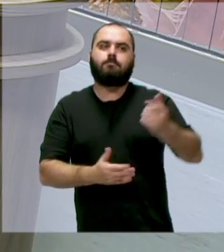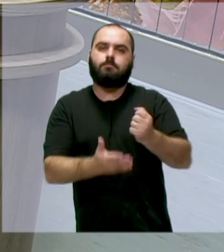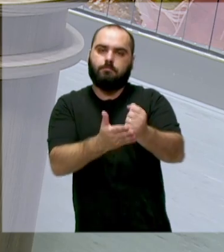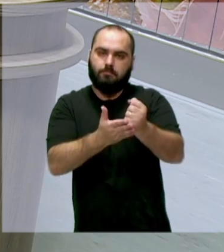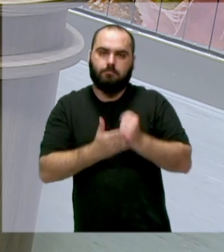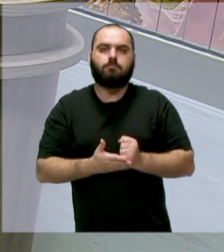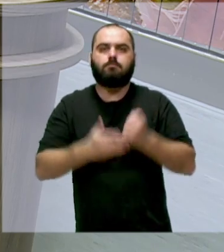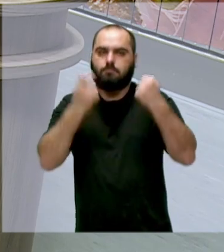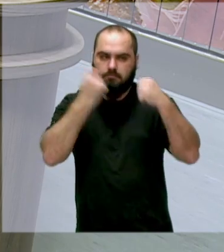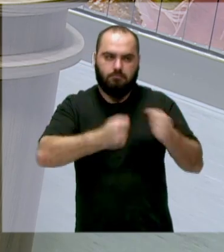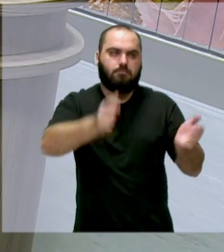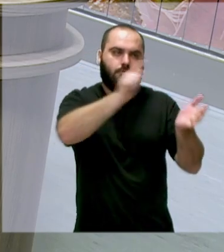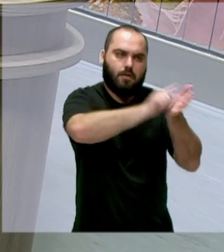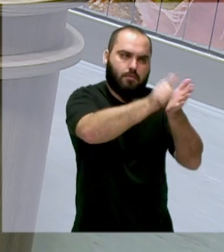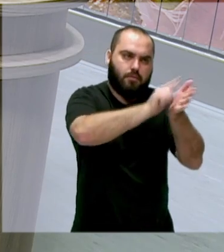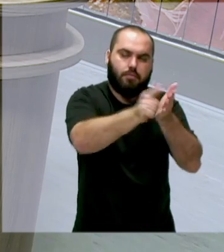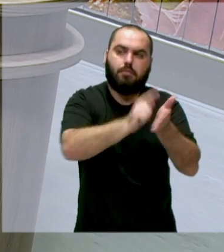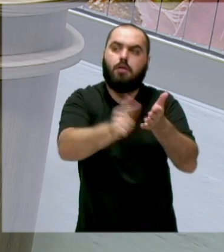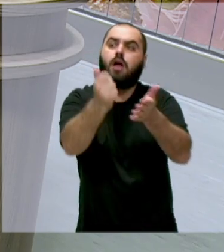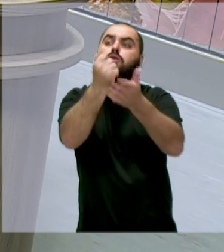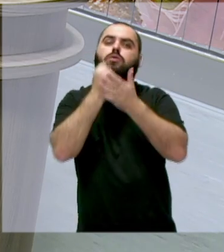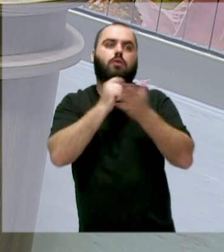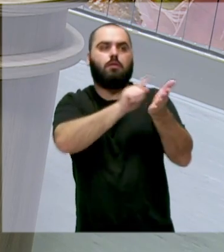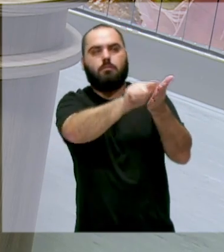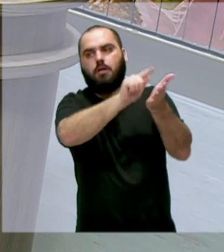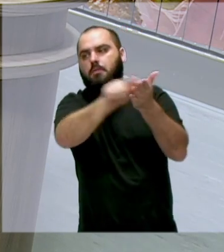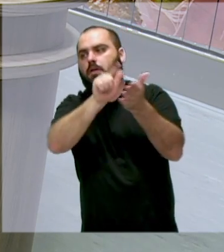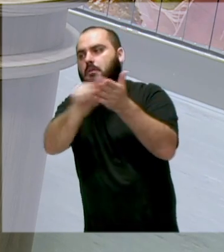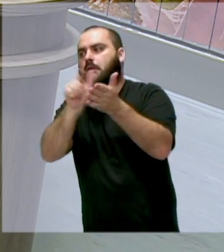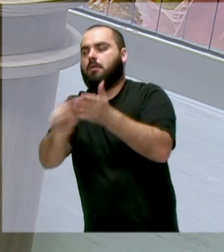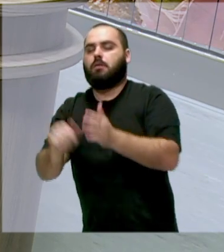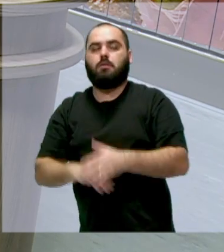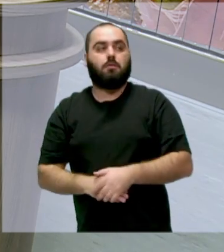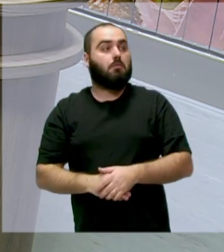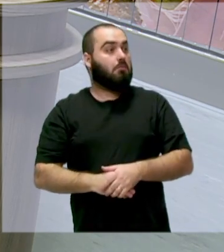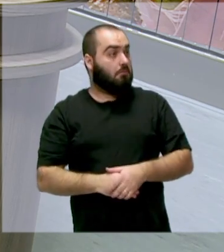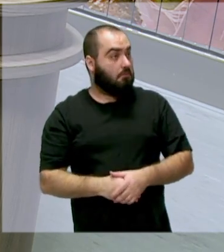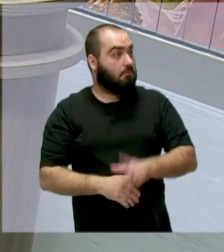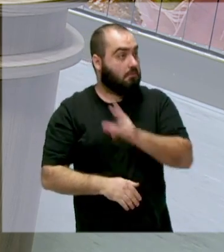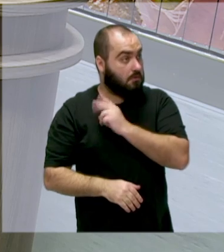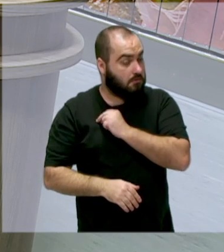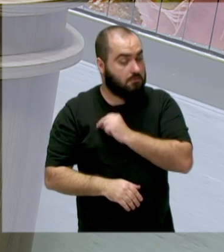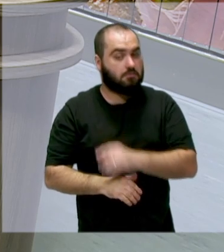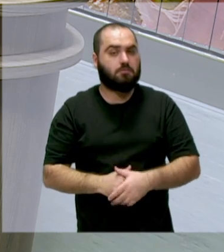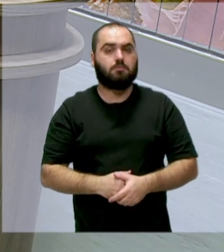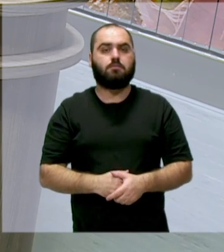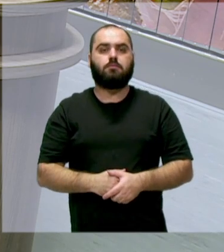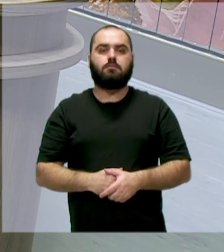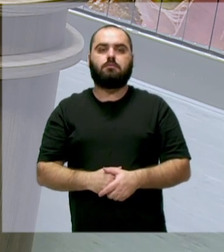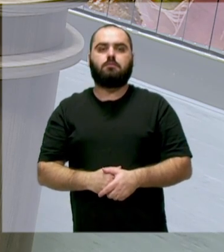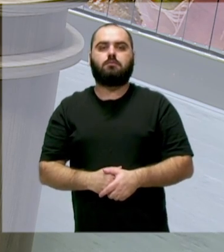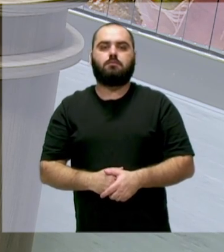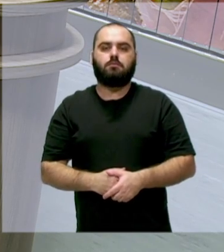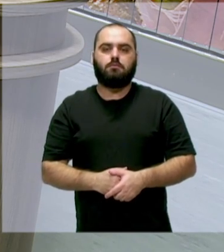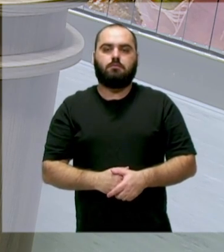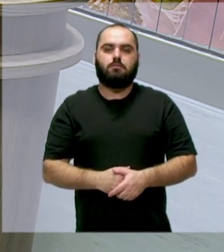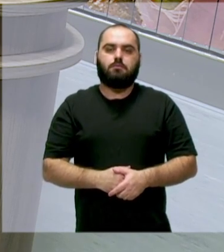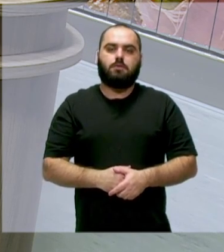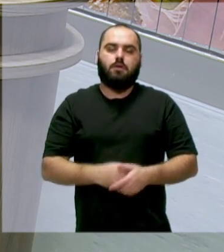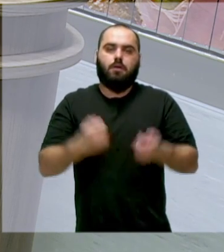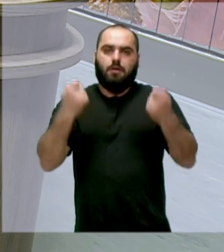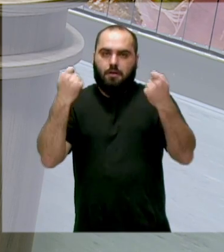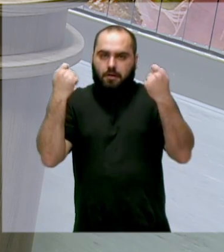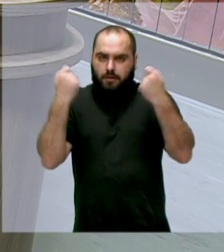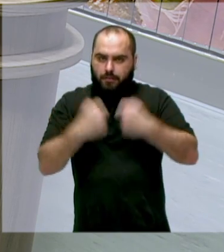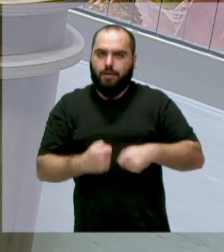nós temos que limpar, vamos limpar. Ele até ajudou a gente a limpar. Olha que coisa. E então, assim, vocês tiveram que usar, mas ainda